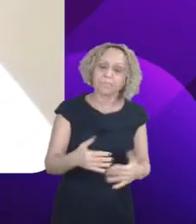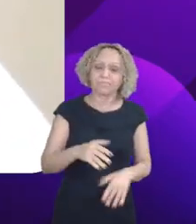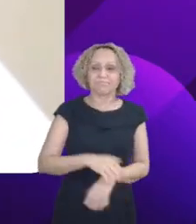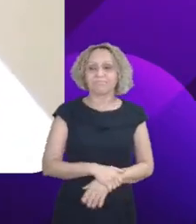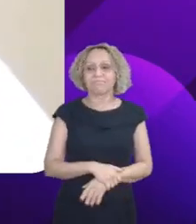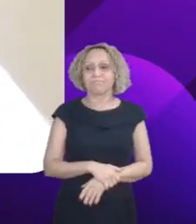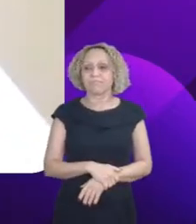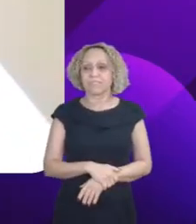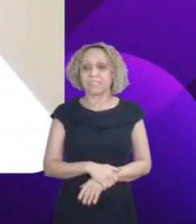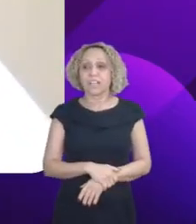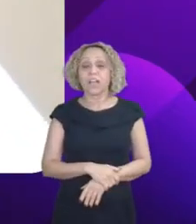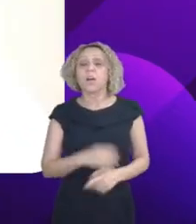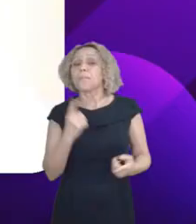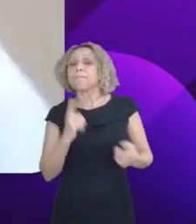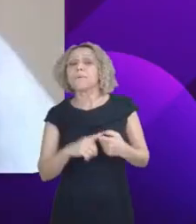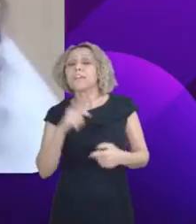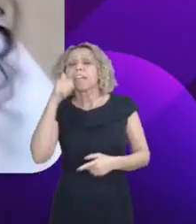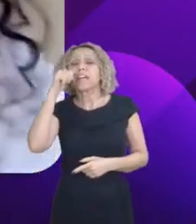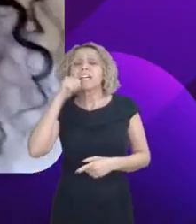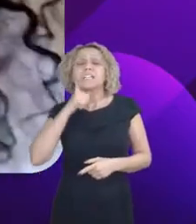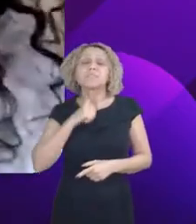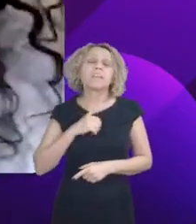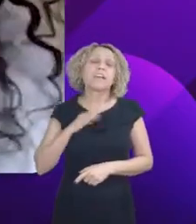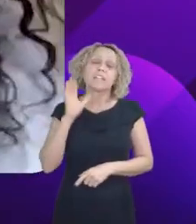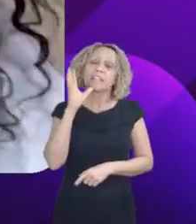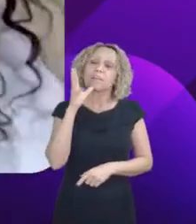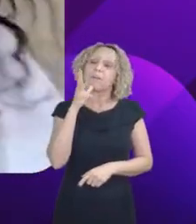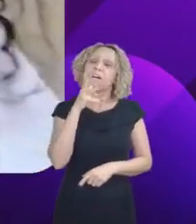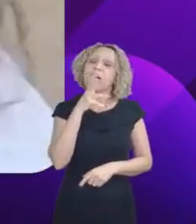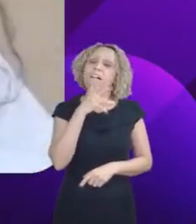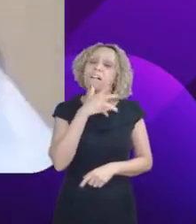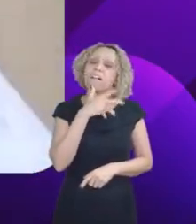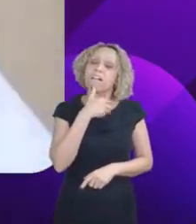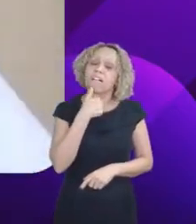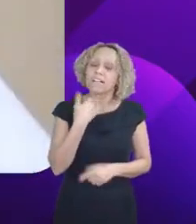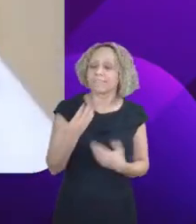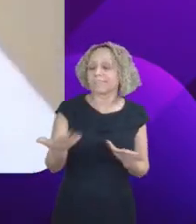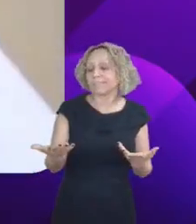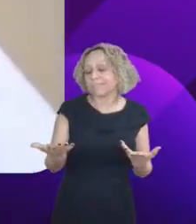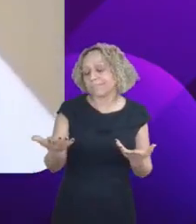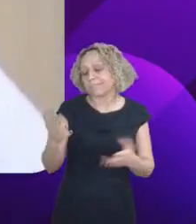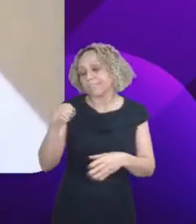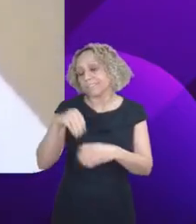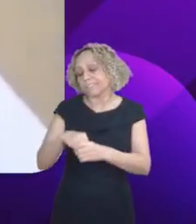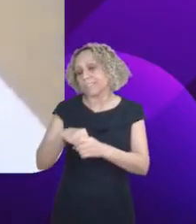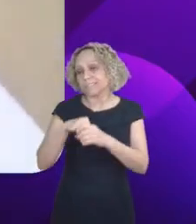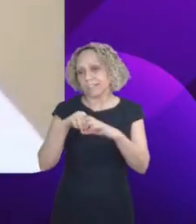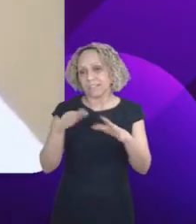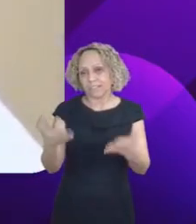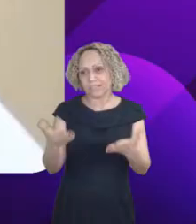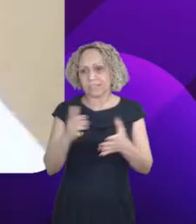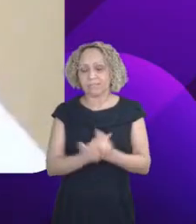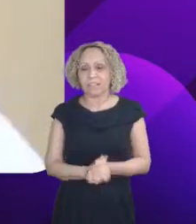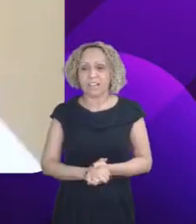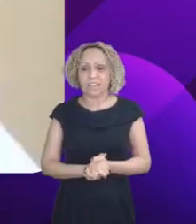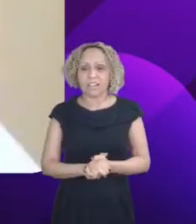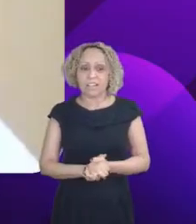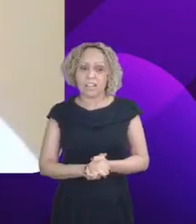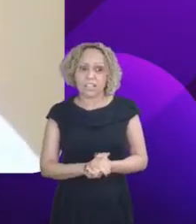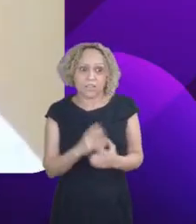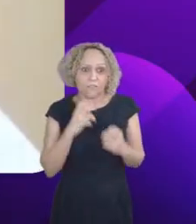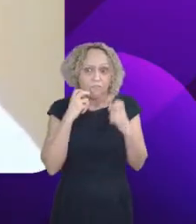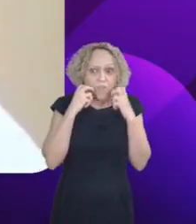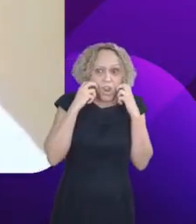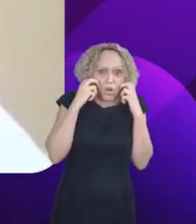feminicídio. Por que as mulheres demoram tanto, então, Denise, para continuar nessa relação? Ela tem medo de romper o relacionamento, ela tem vergonha de